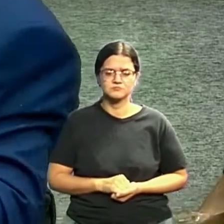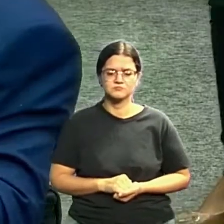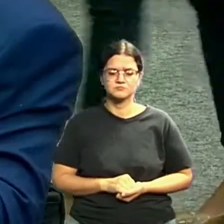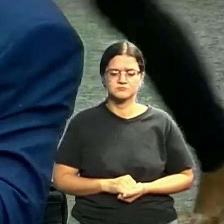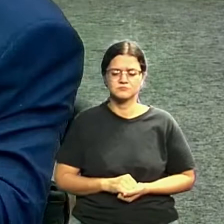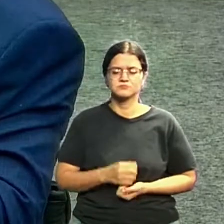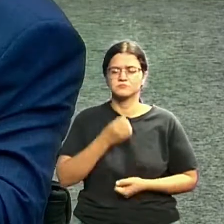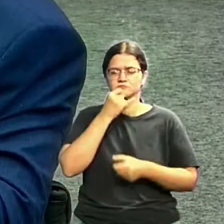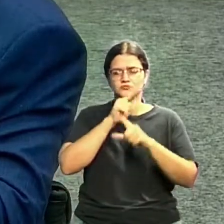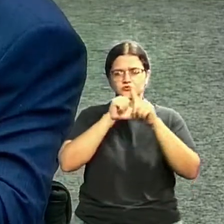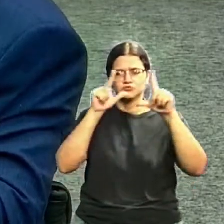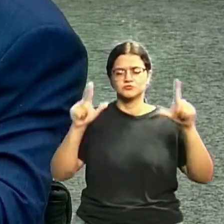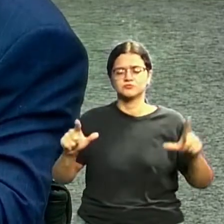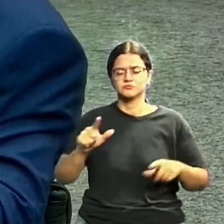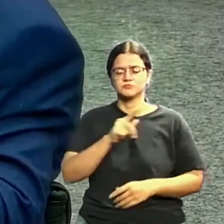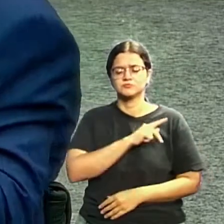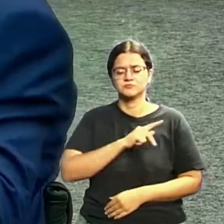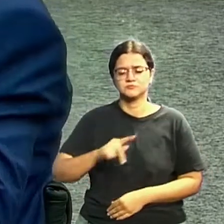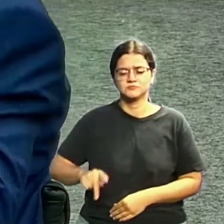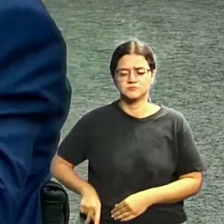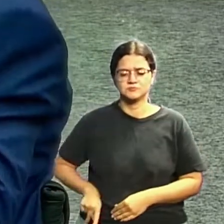Dias, senhor presidente,